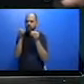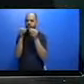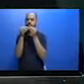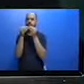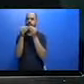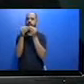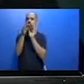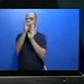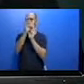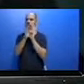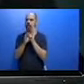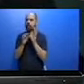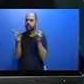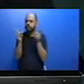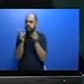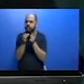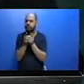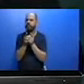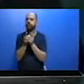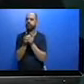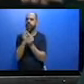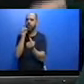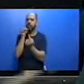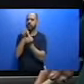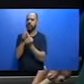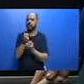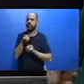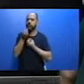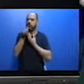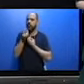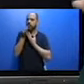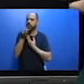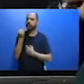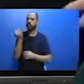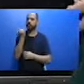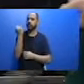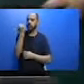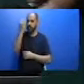e objetivo só com as informações importâncias